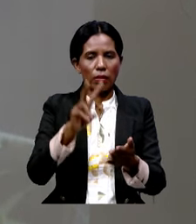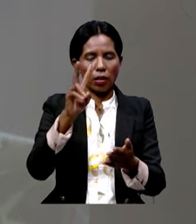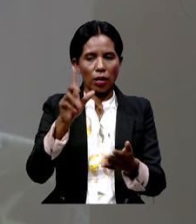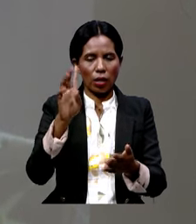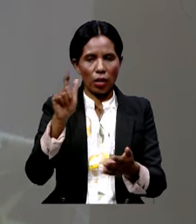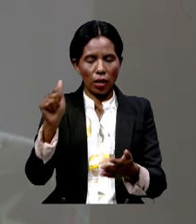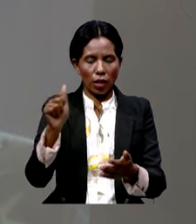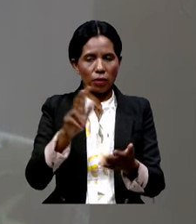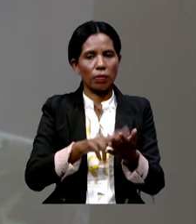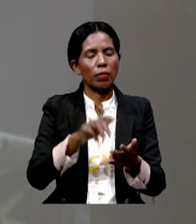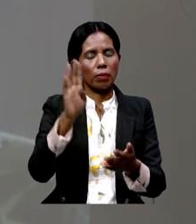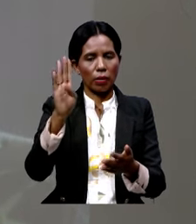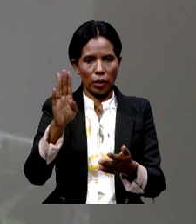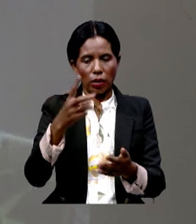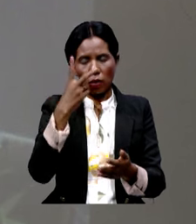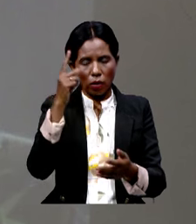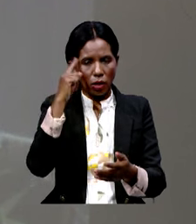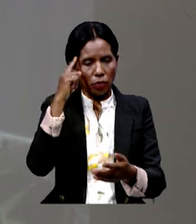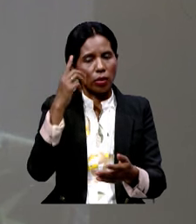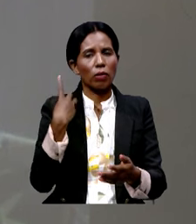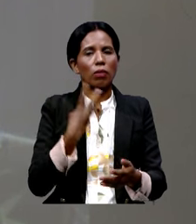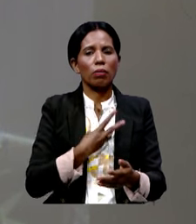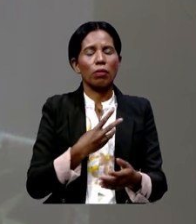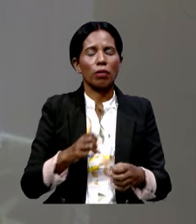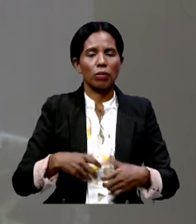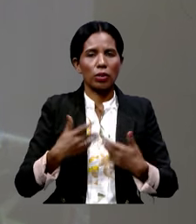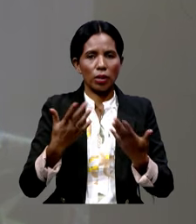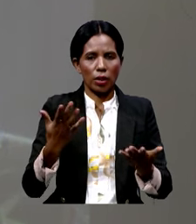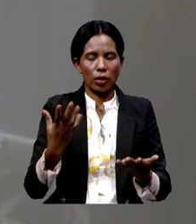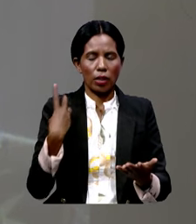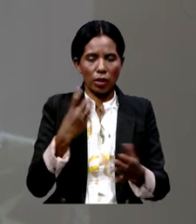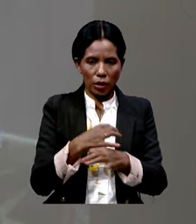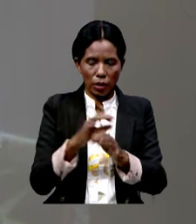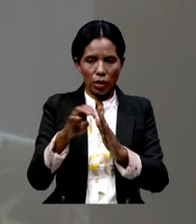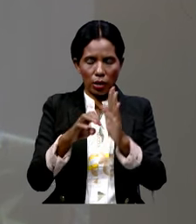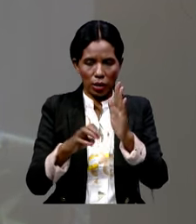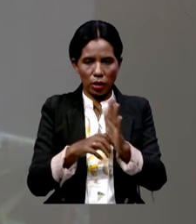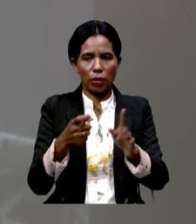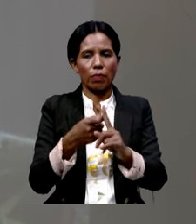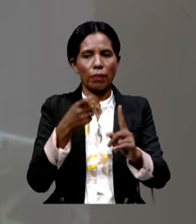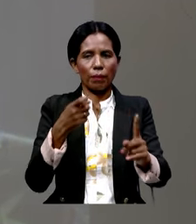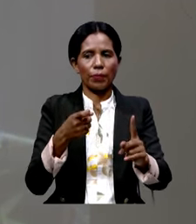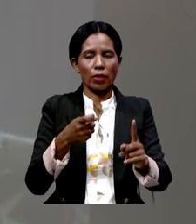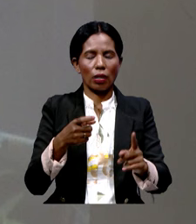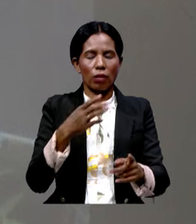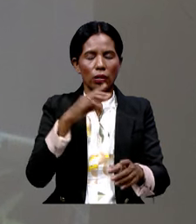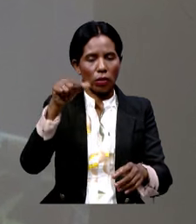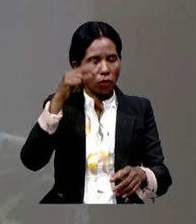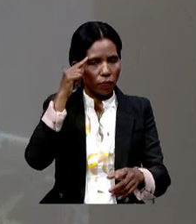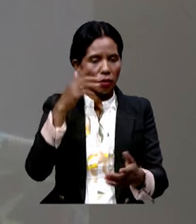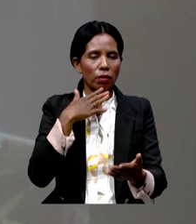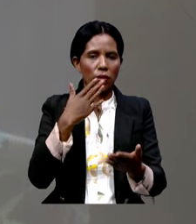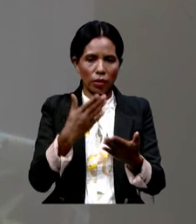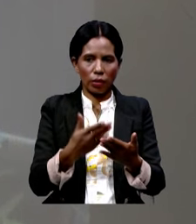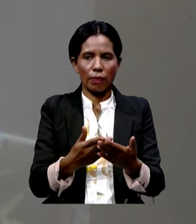a favor ba b mas o intenção e direito o isso a tu hadia ter estado hadia ter rain liu husi boa governação liu